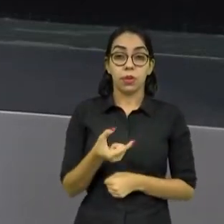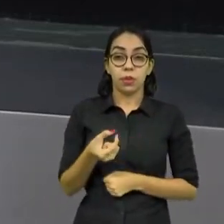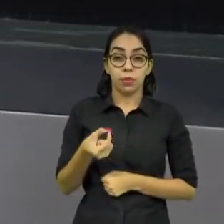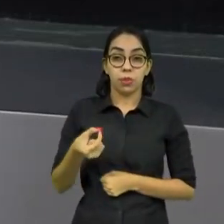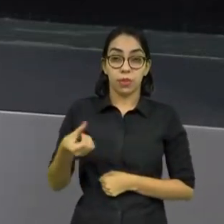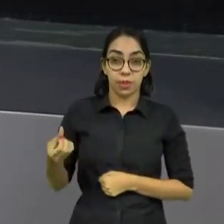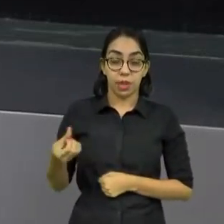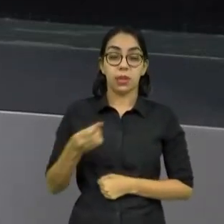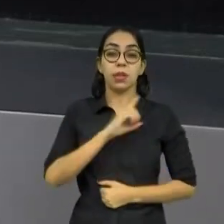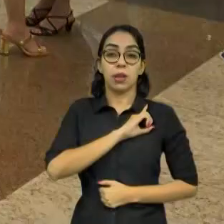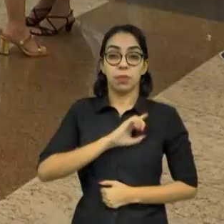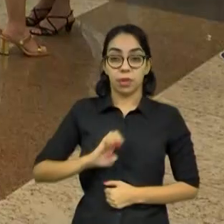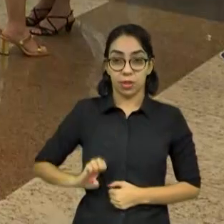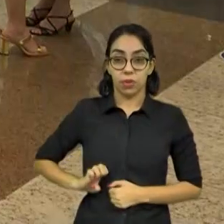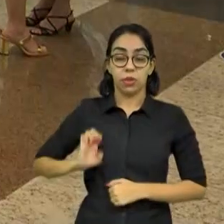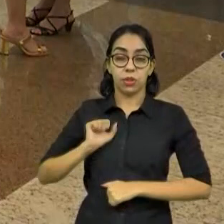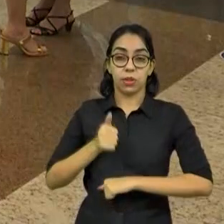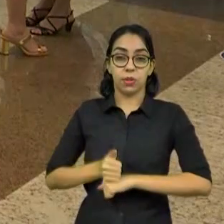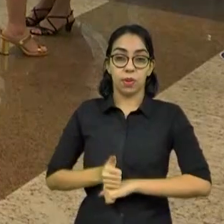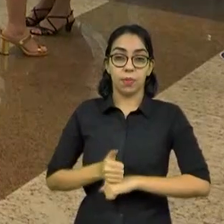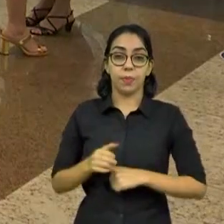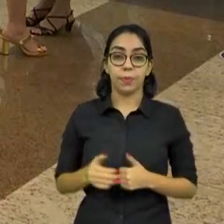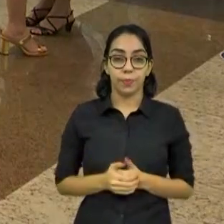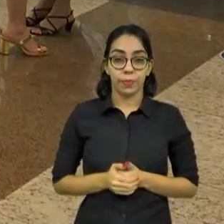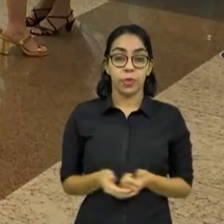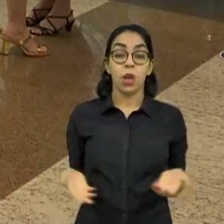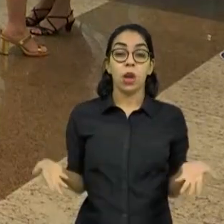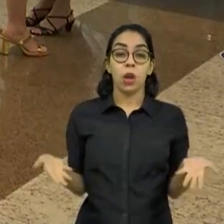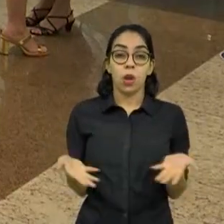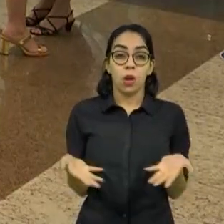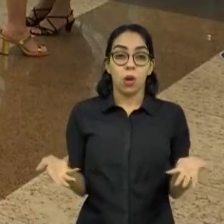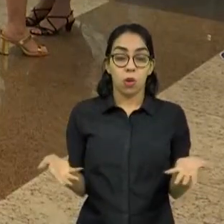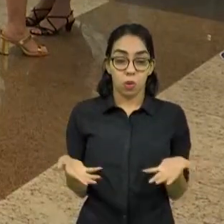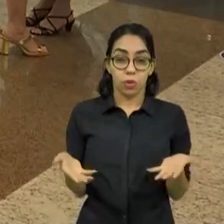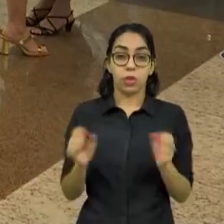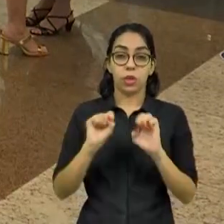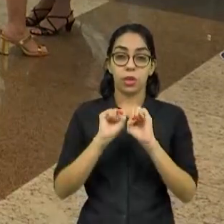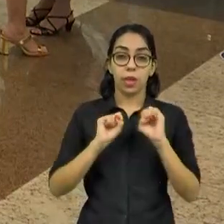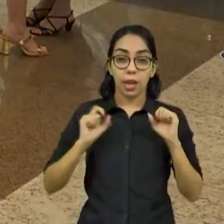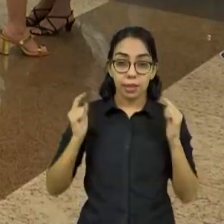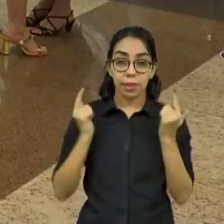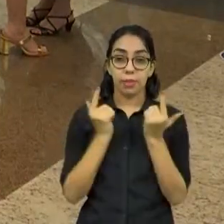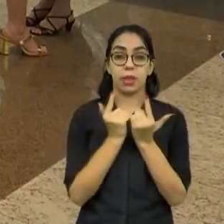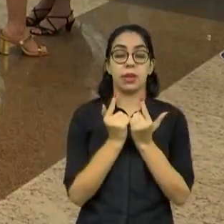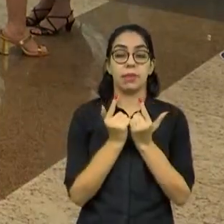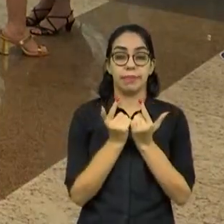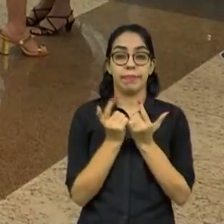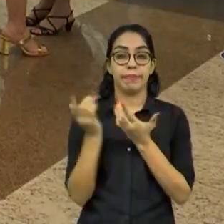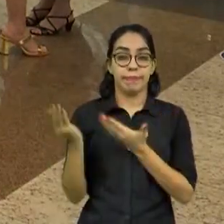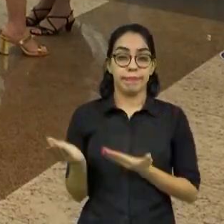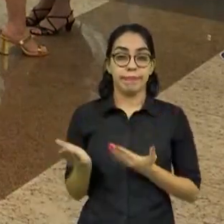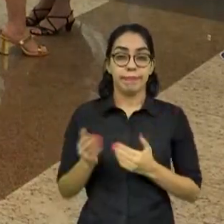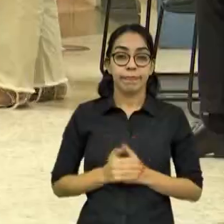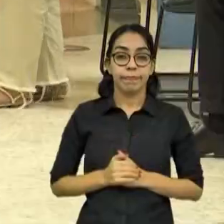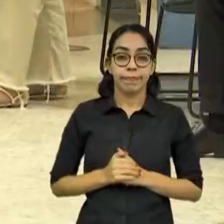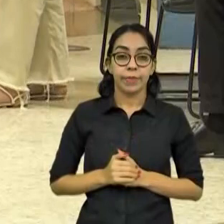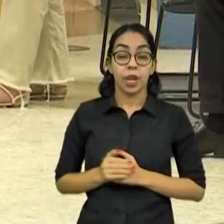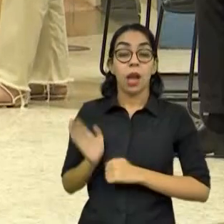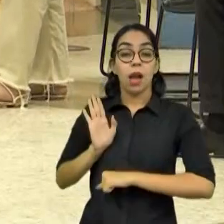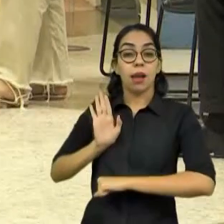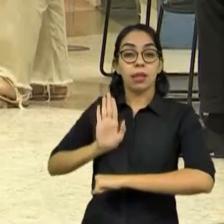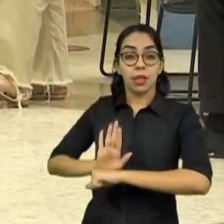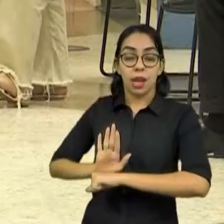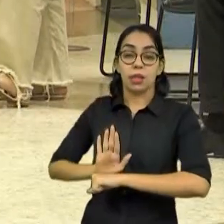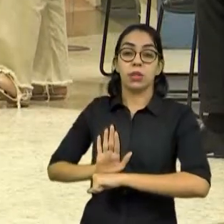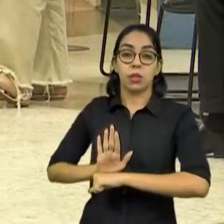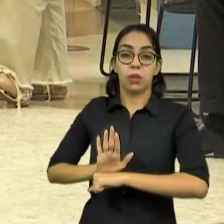estadual. O velório foi realizado no hall de entrada do plenário 13 de maio. Ainda na tarde de hoje, o corpo seguiu